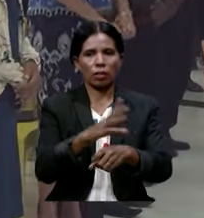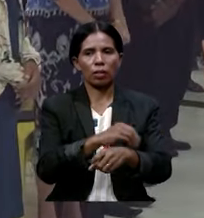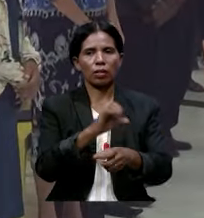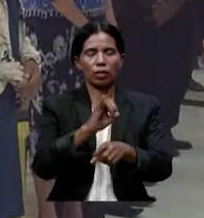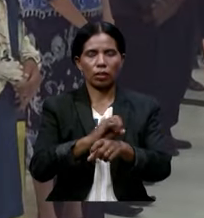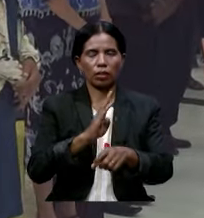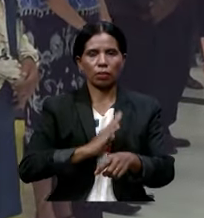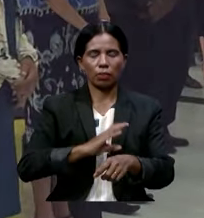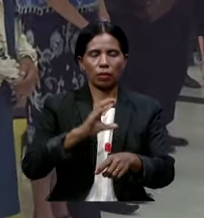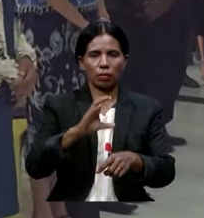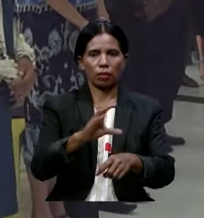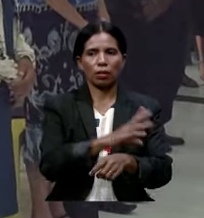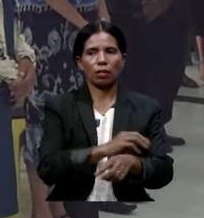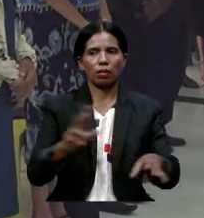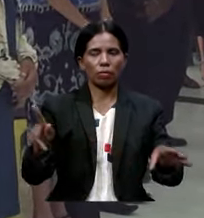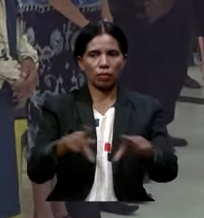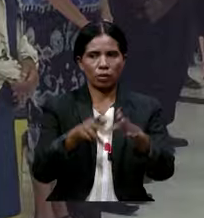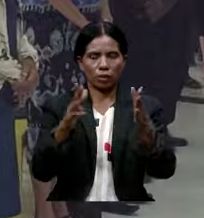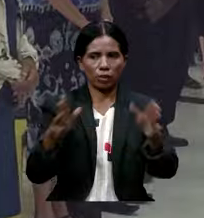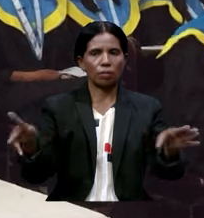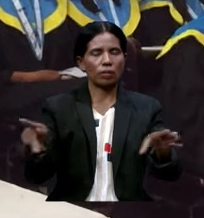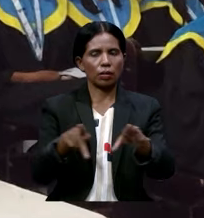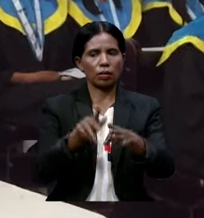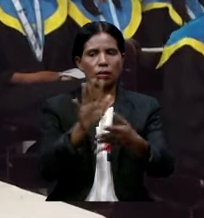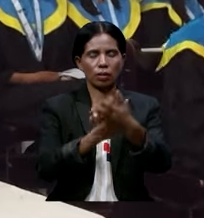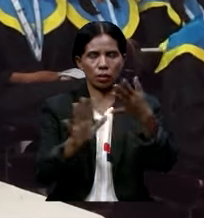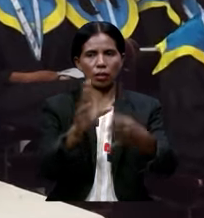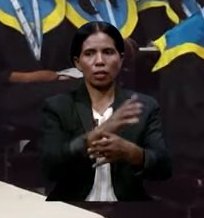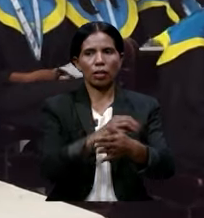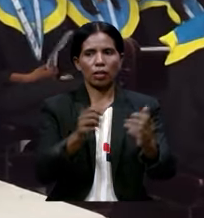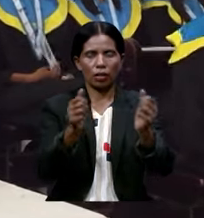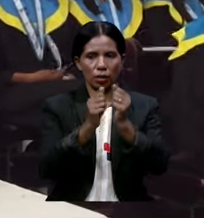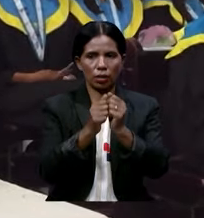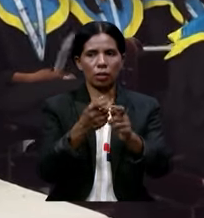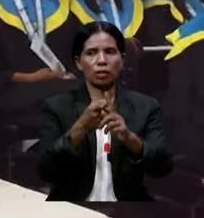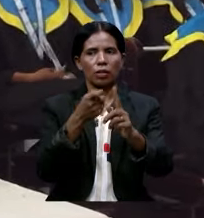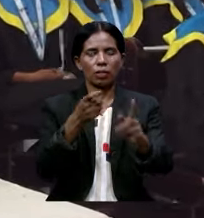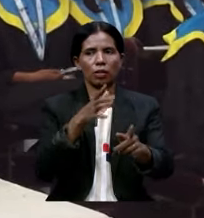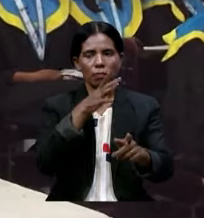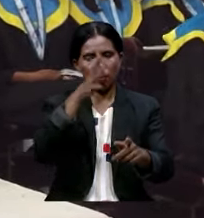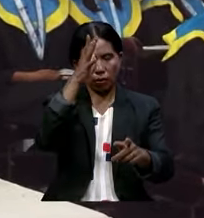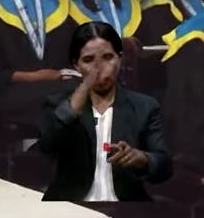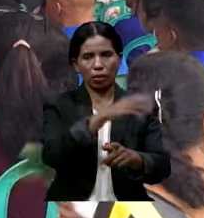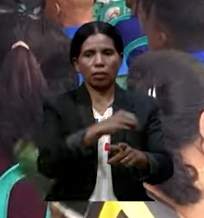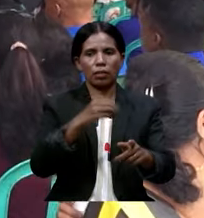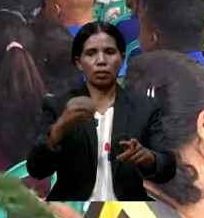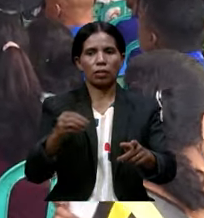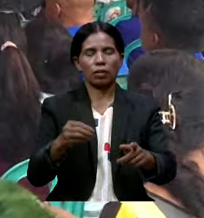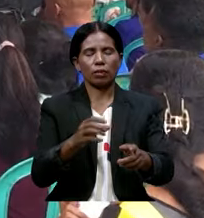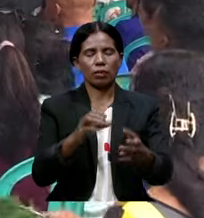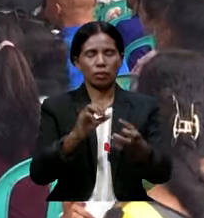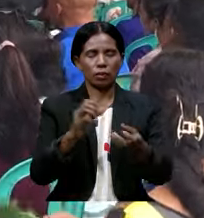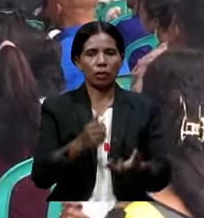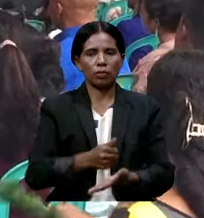de Baucau, enquanto participante também participa a cerimônia de graduação Neng, Maihusi Inanaman, graduante, doadora